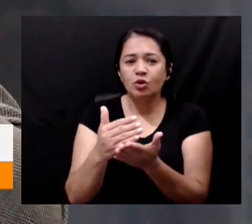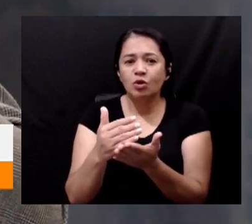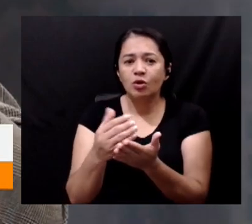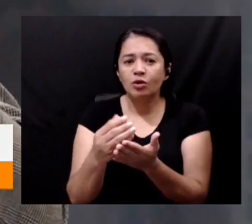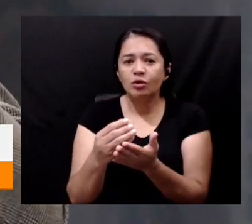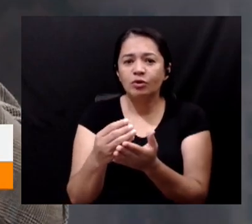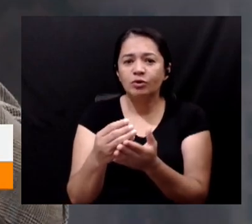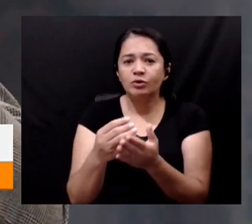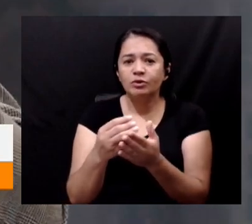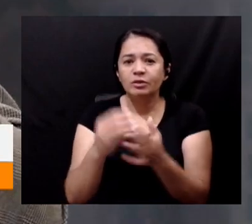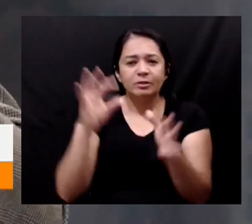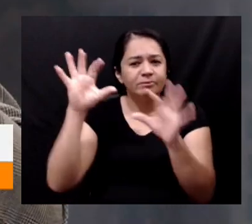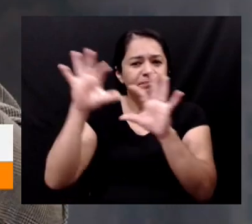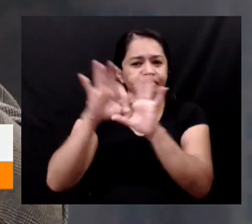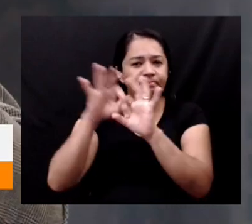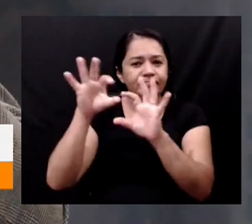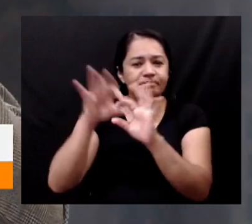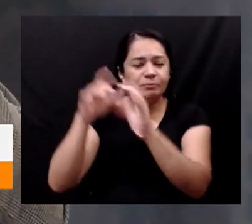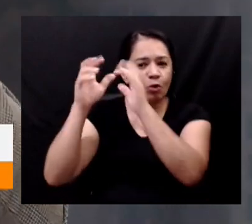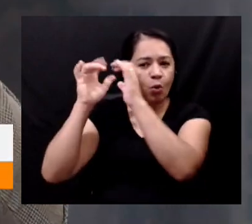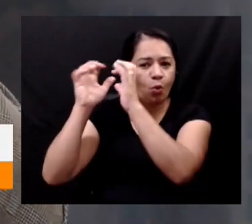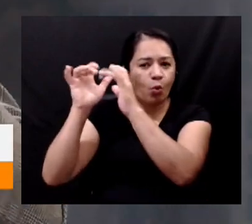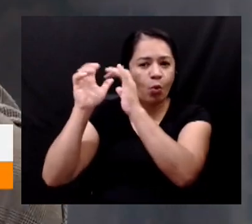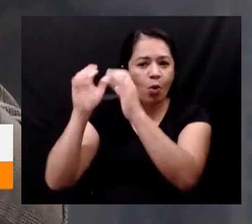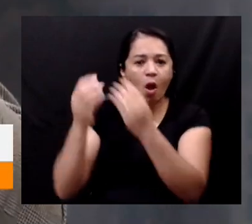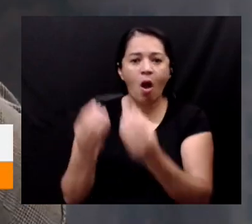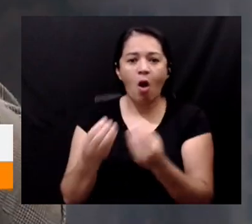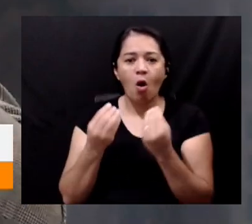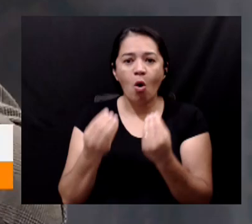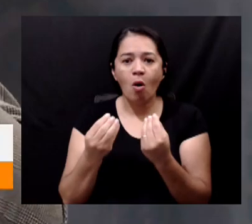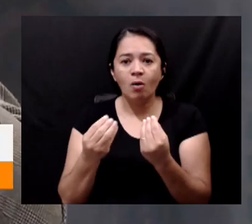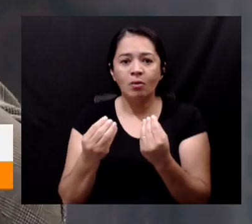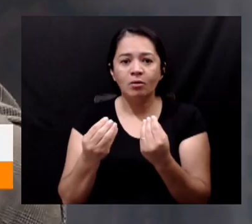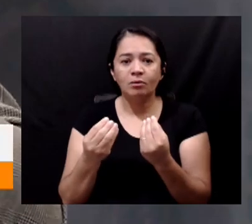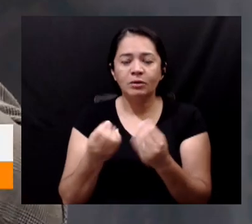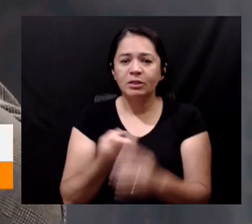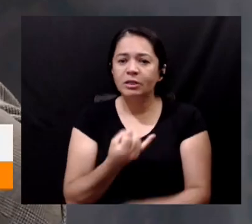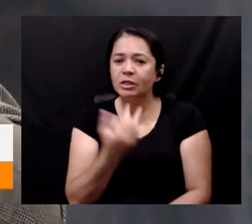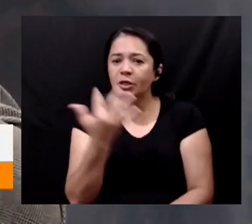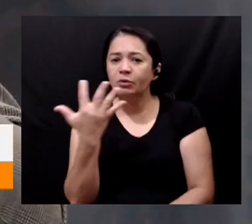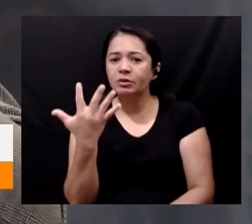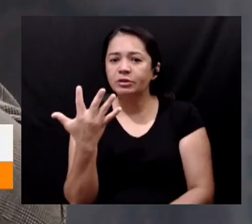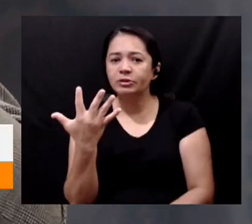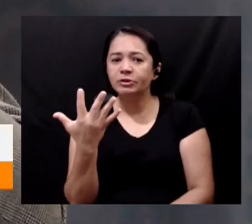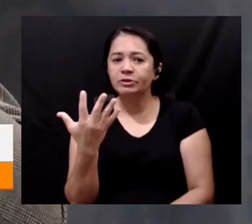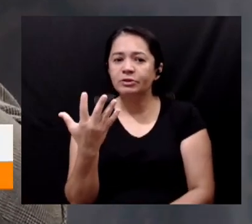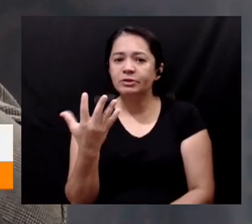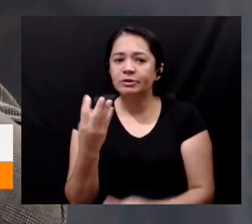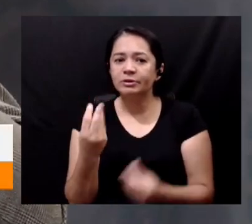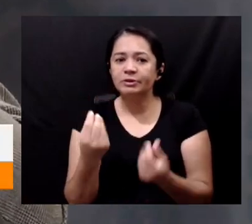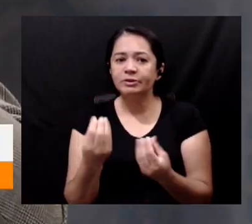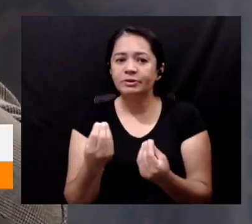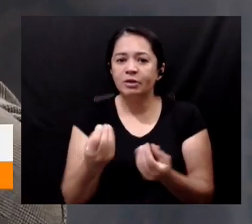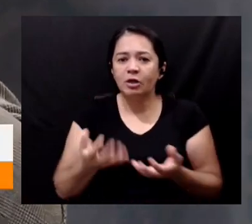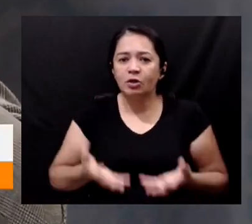né. Então como que aquela quantidade enorme de estímulos,